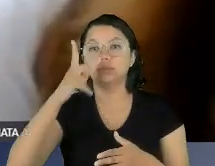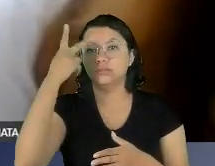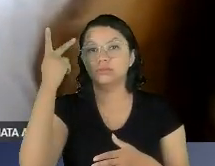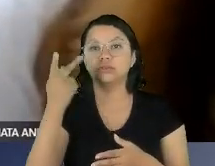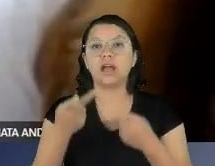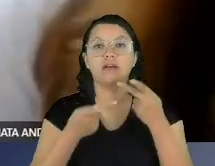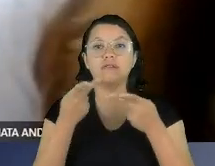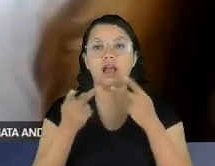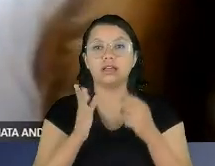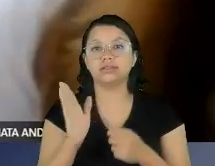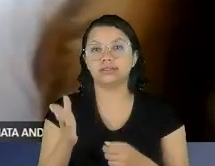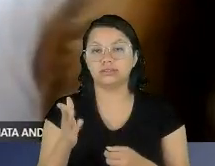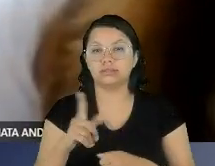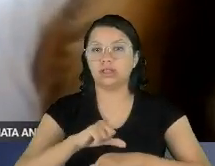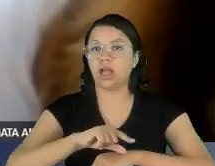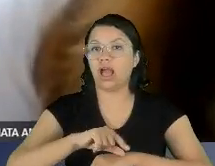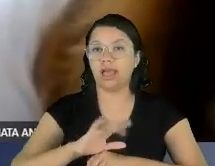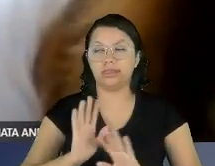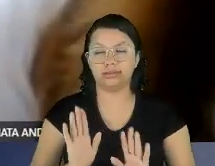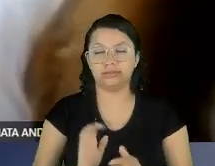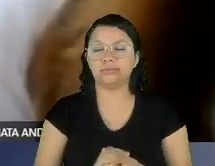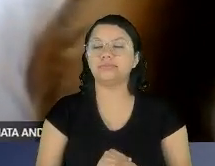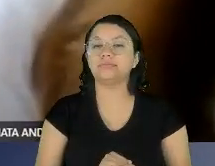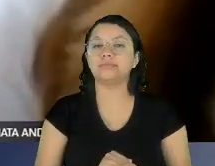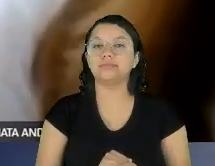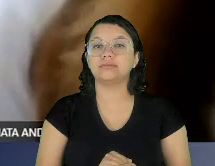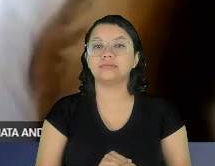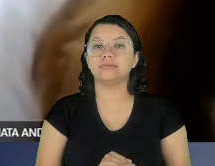pessoas estiverem falando, para a gente não atrasar.